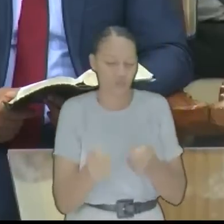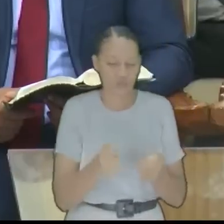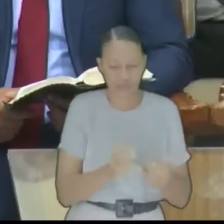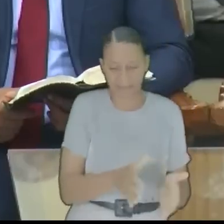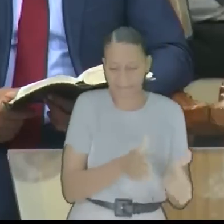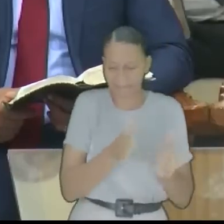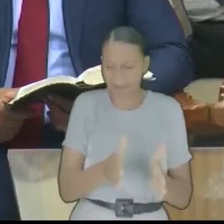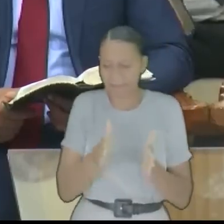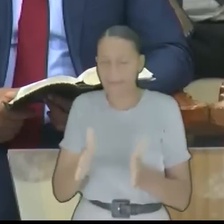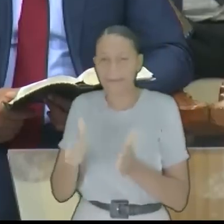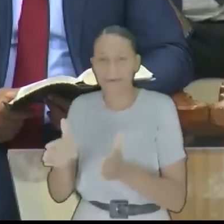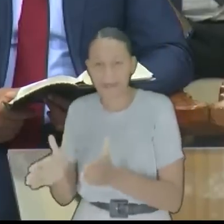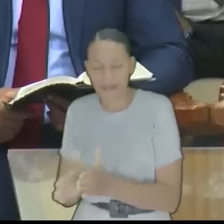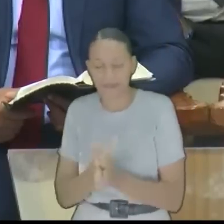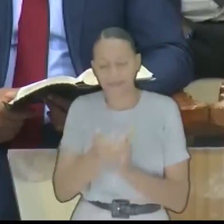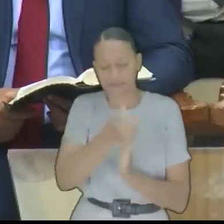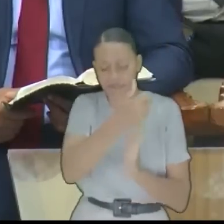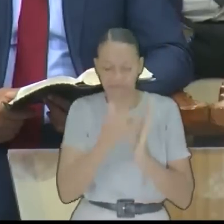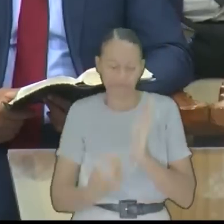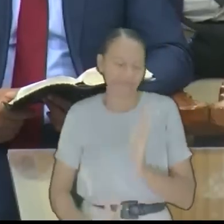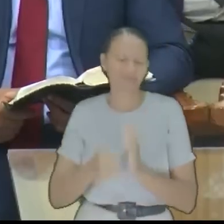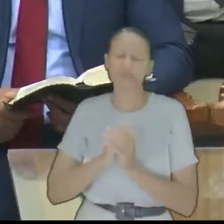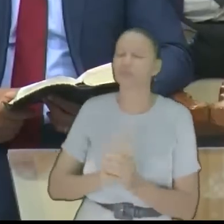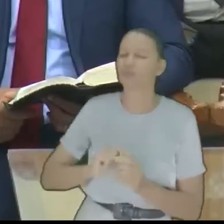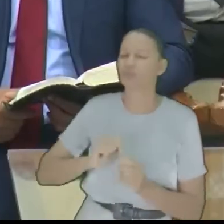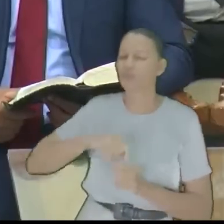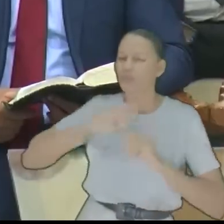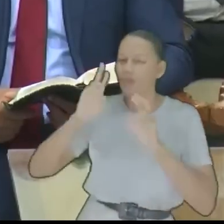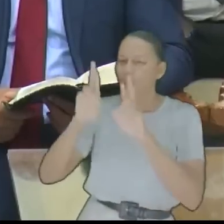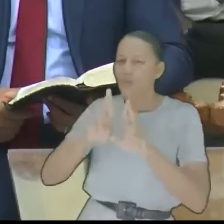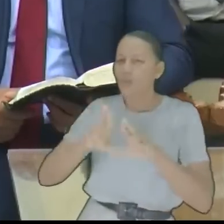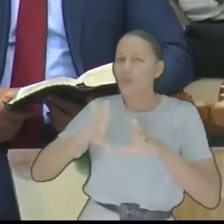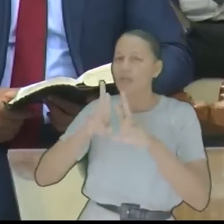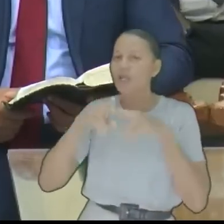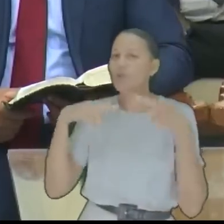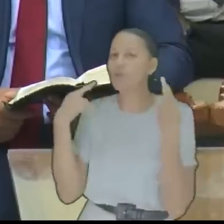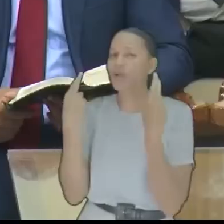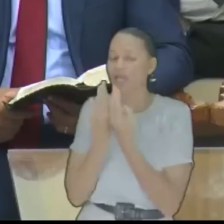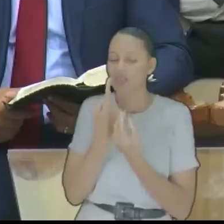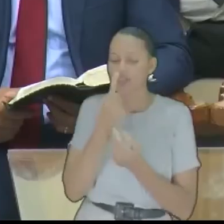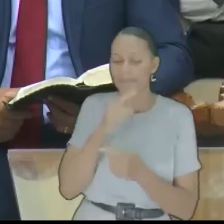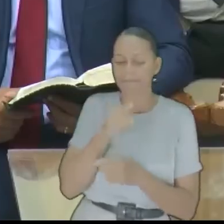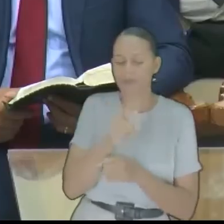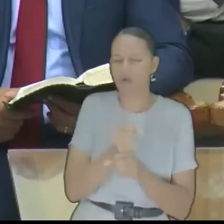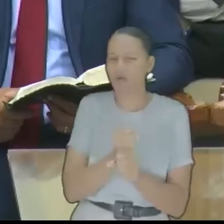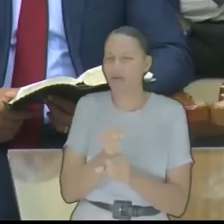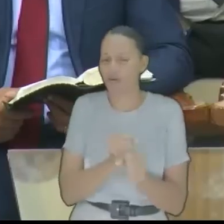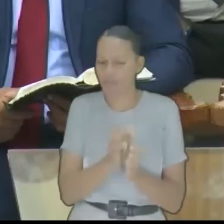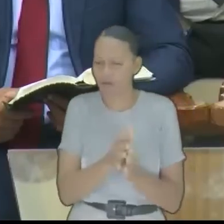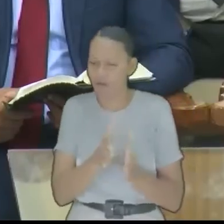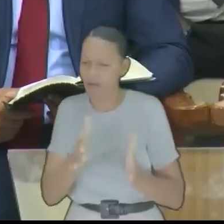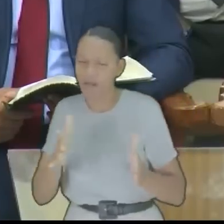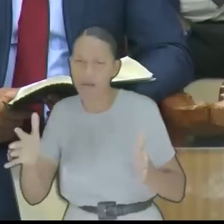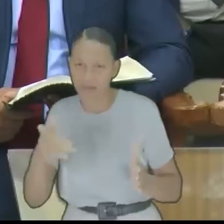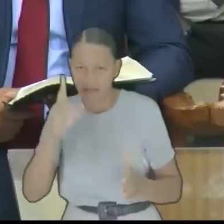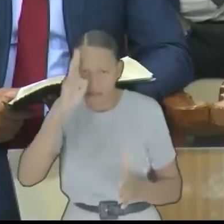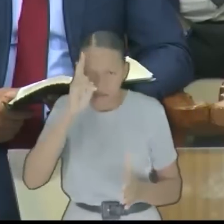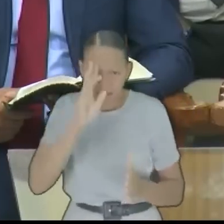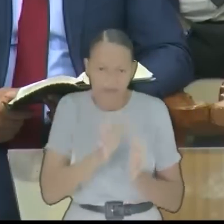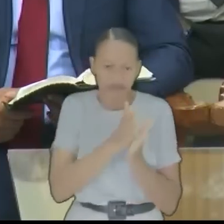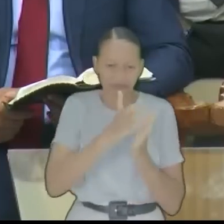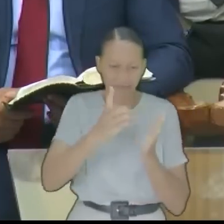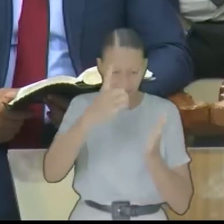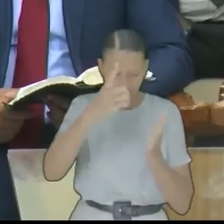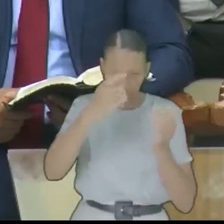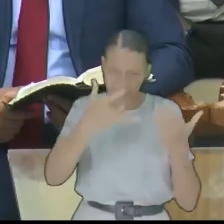mar. A Bíblia diz que é o reino milenial. Vocês estão lembrados que a Bíblia fala que depois